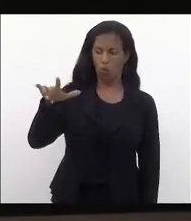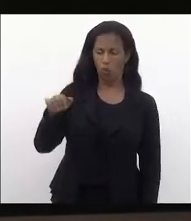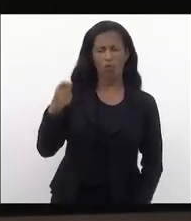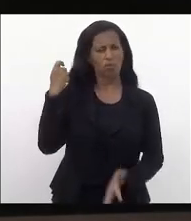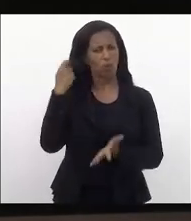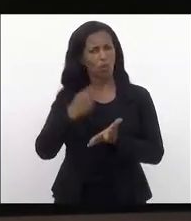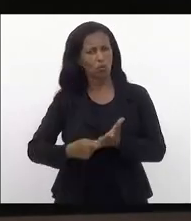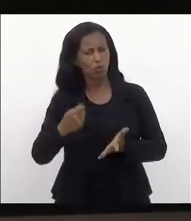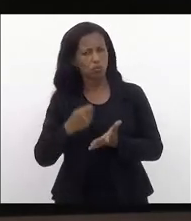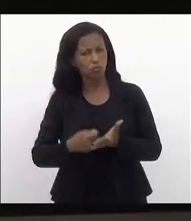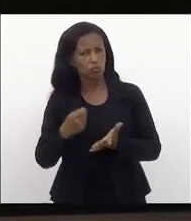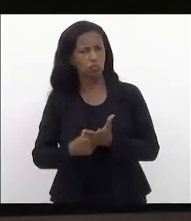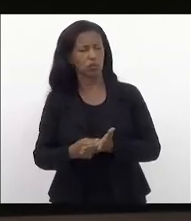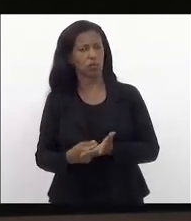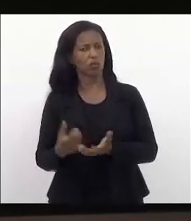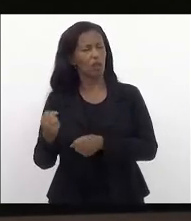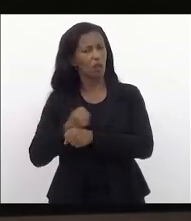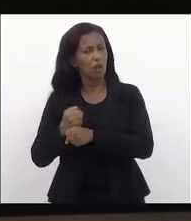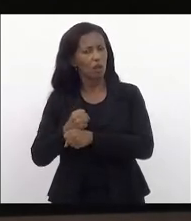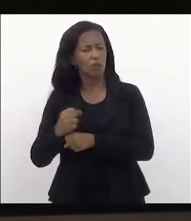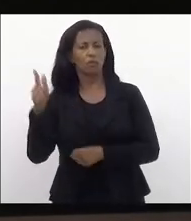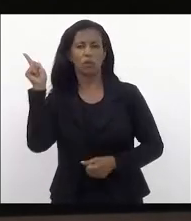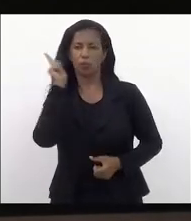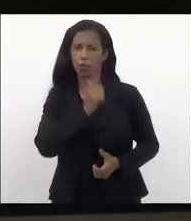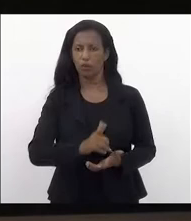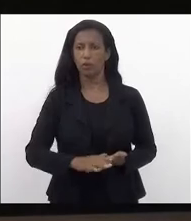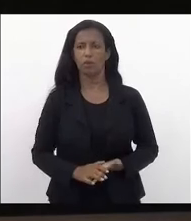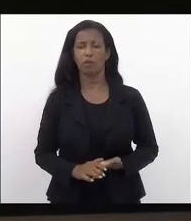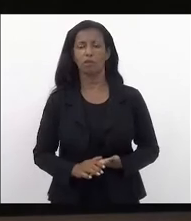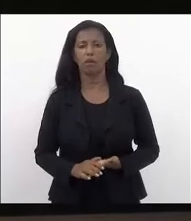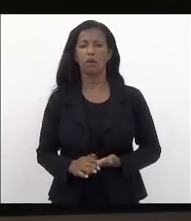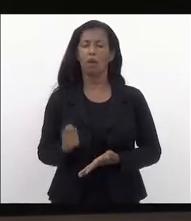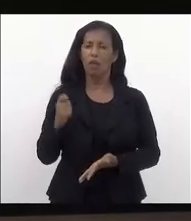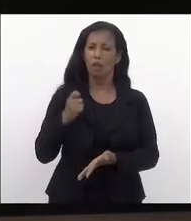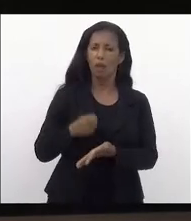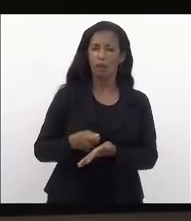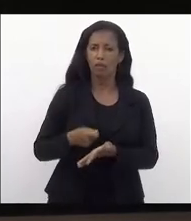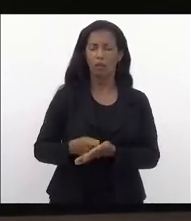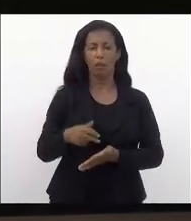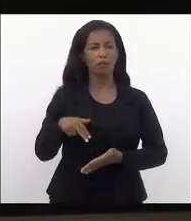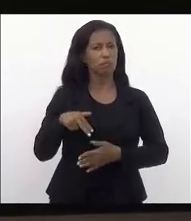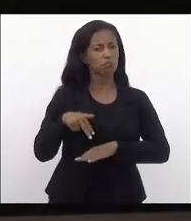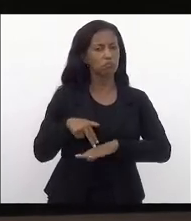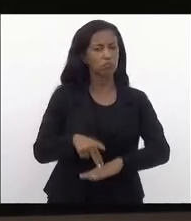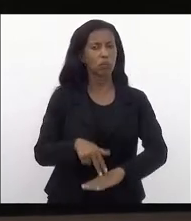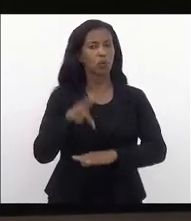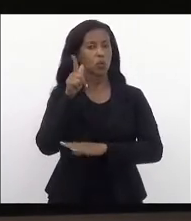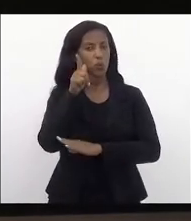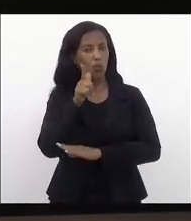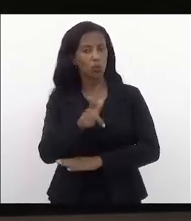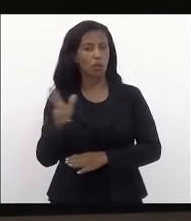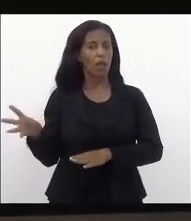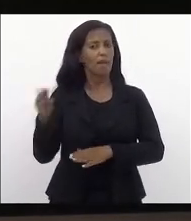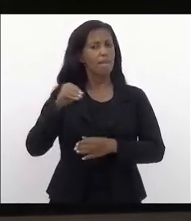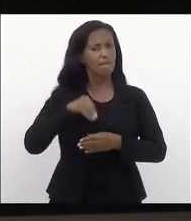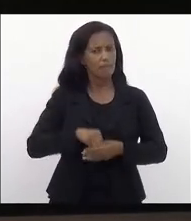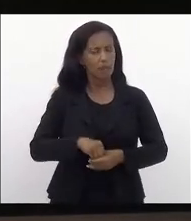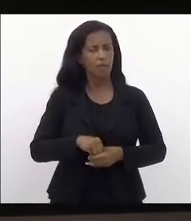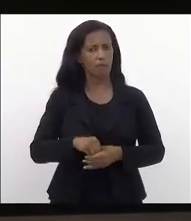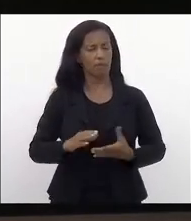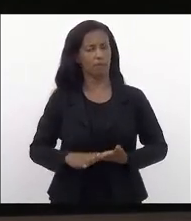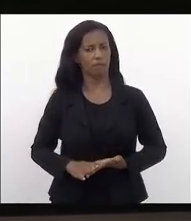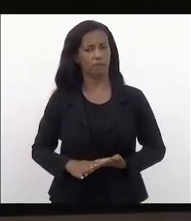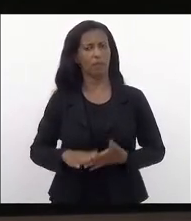lutando lutando durante muitos anos para conseguir reafirmar o nosso posicionamento e conseguimos implementar o UESO na Zona Oeste